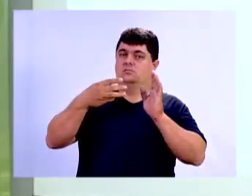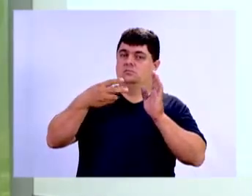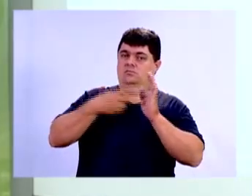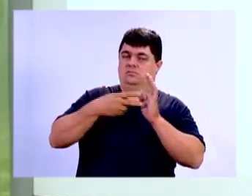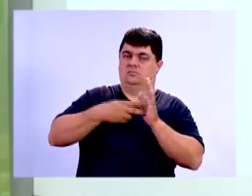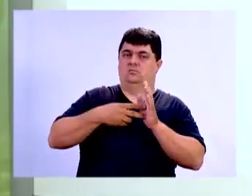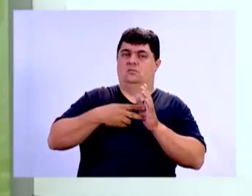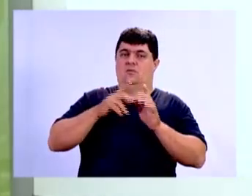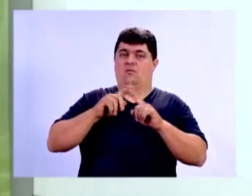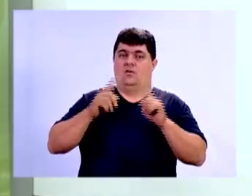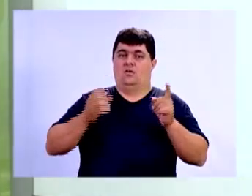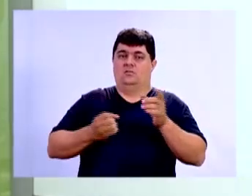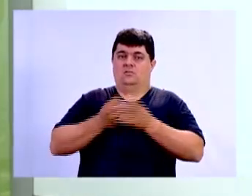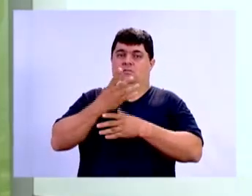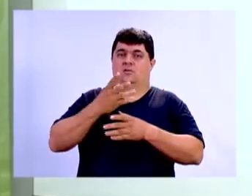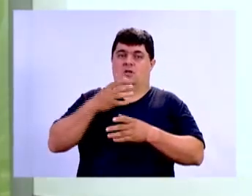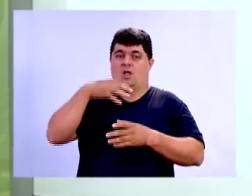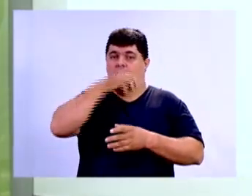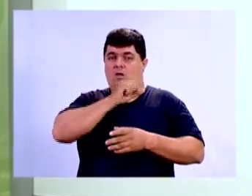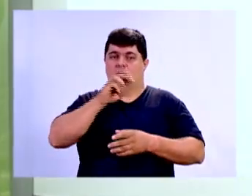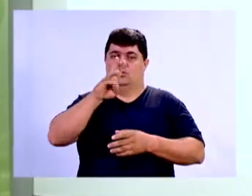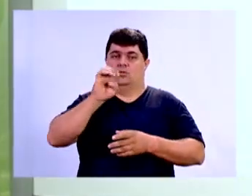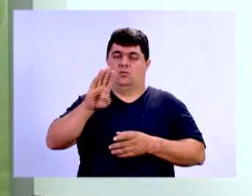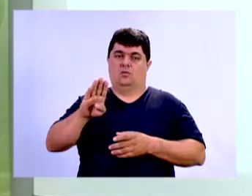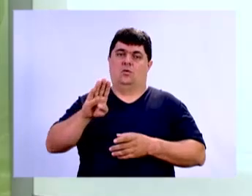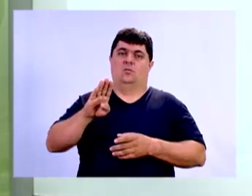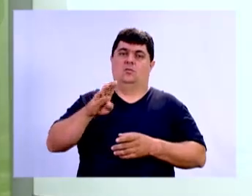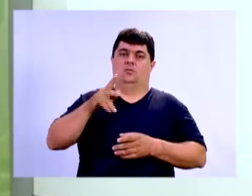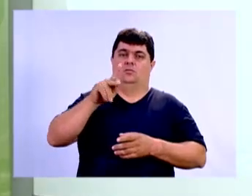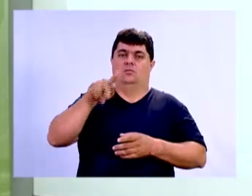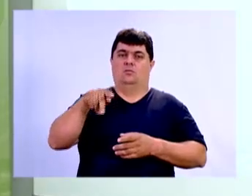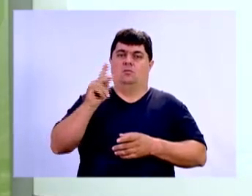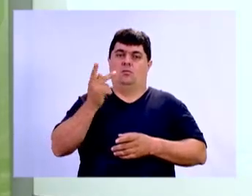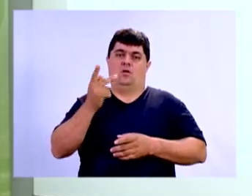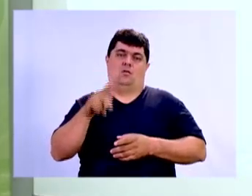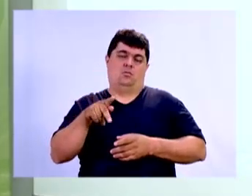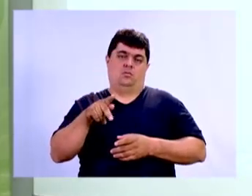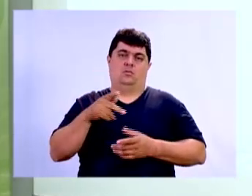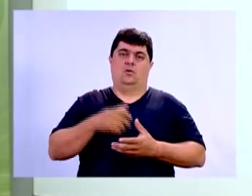vão estar criando página web de uma maneira bem rápida, né, usando PHP.